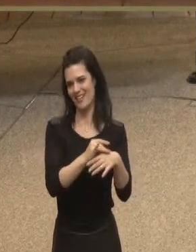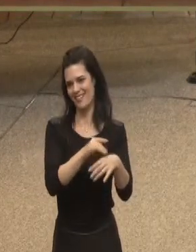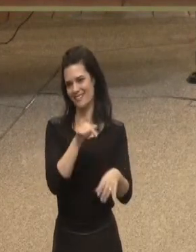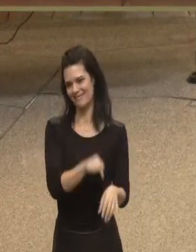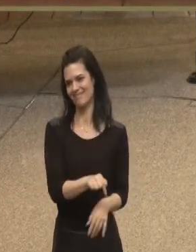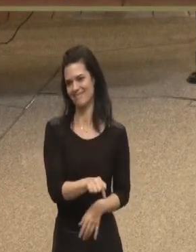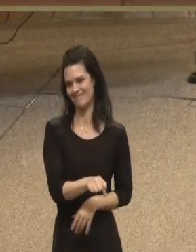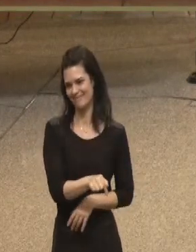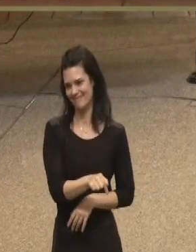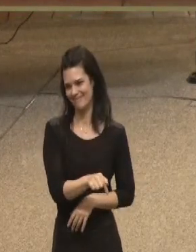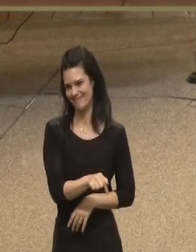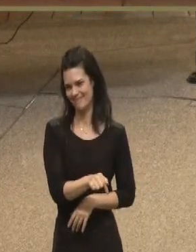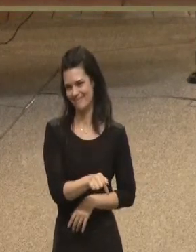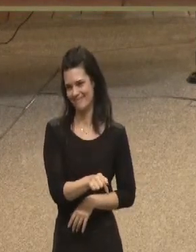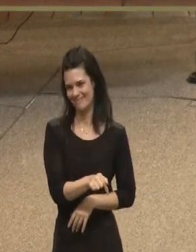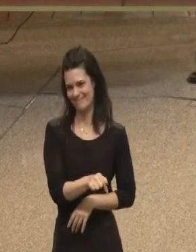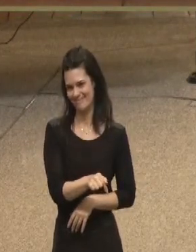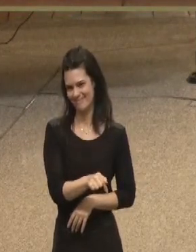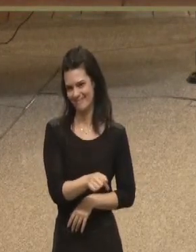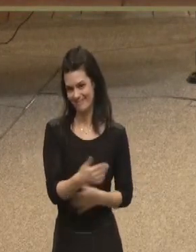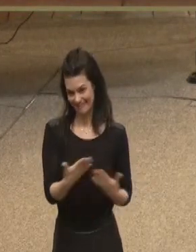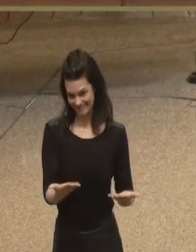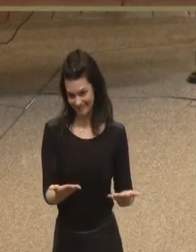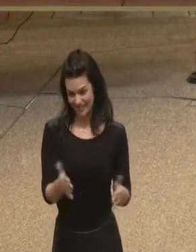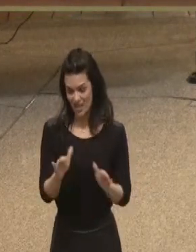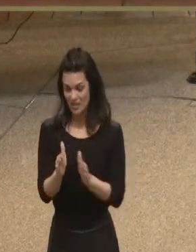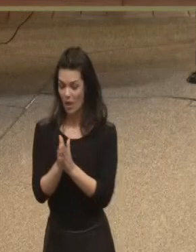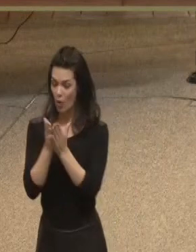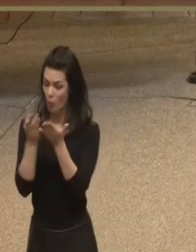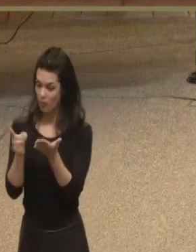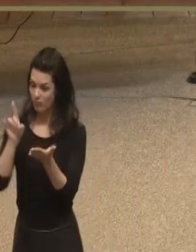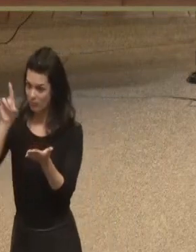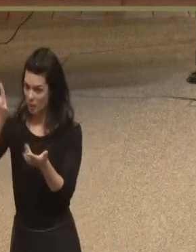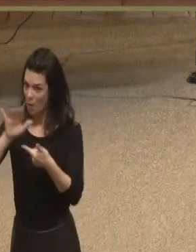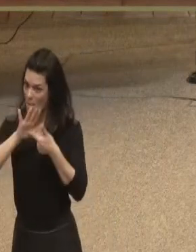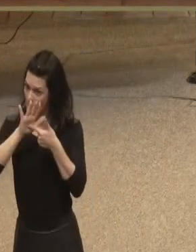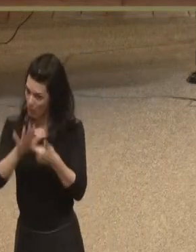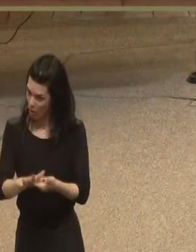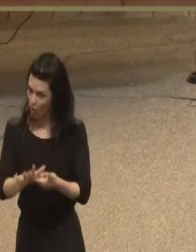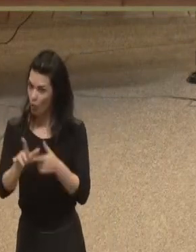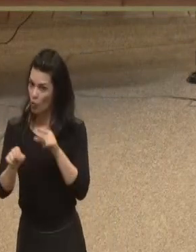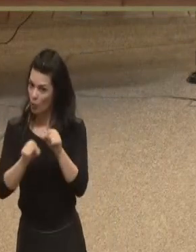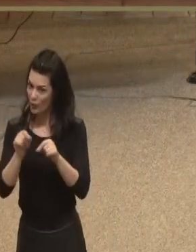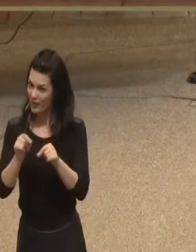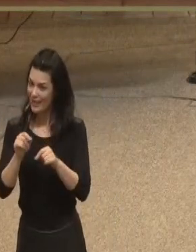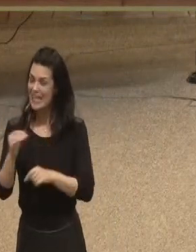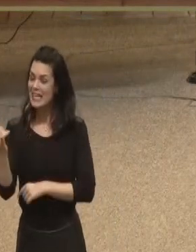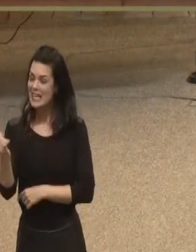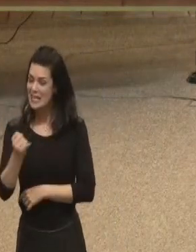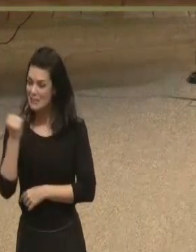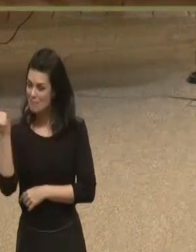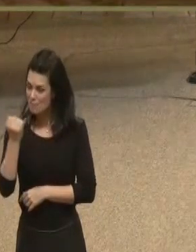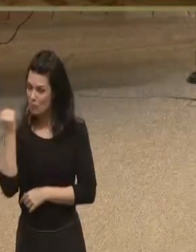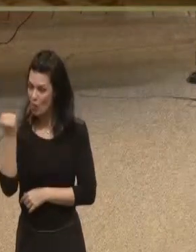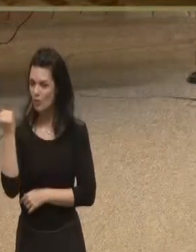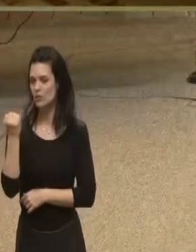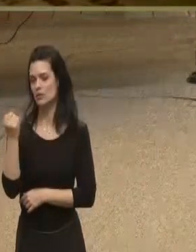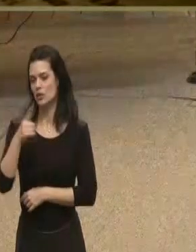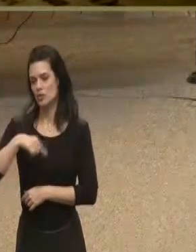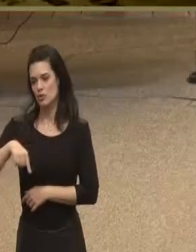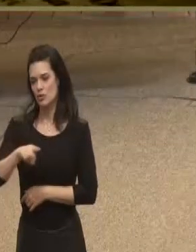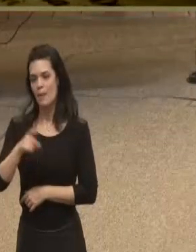Nós temos então a compreensão de que a Bíblia nos alerta, sim, sobre um tipo terrível